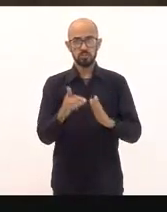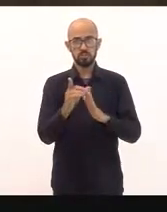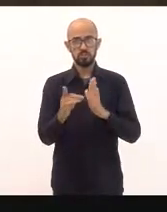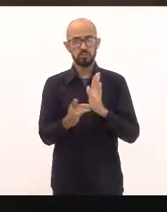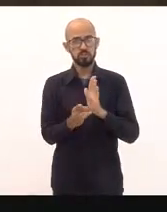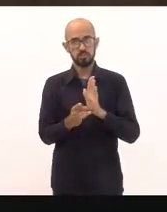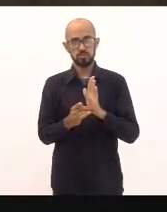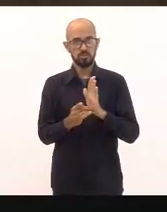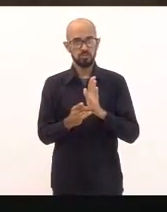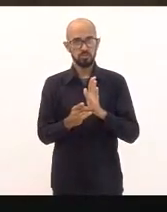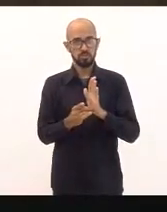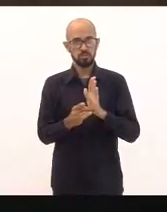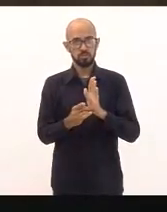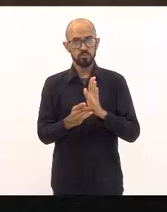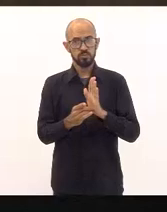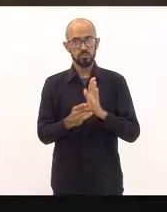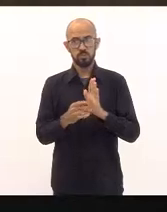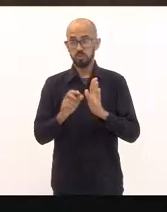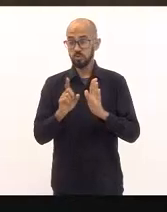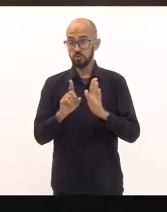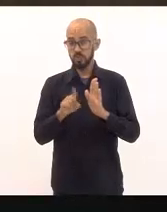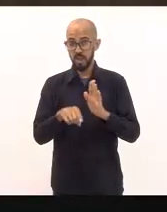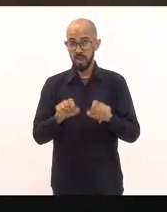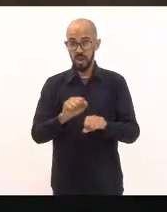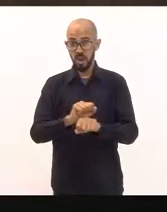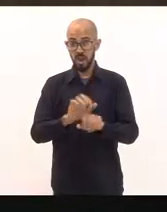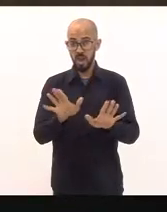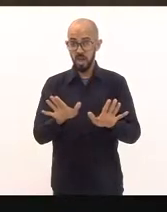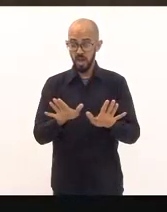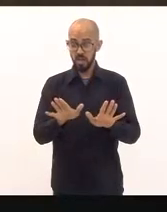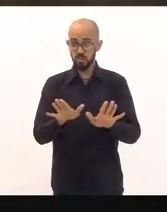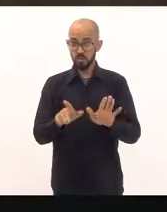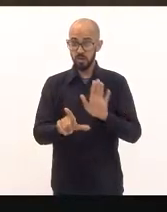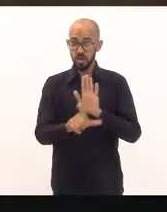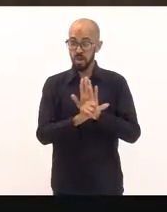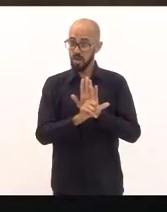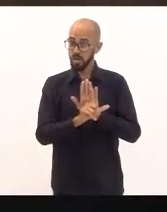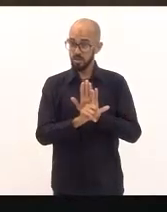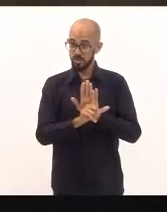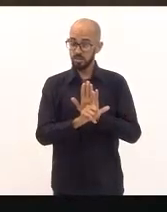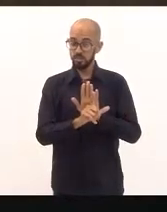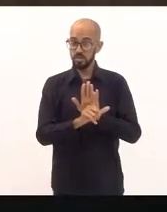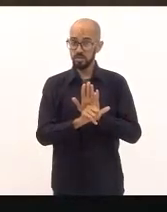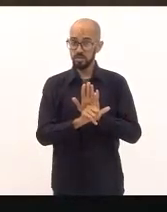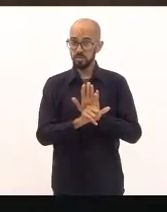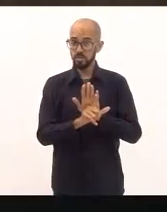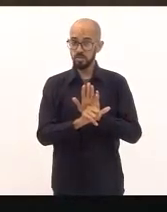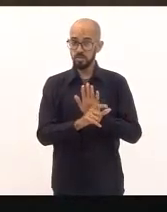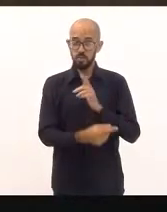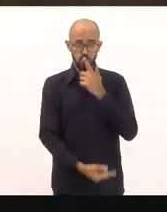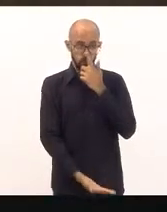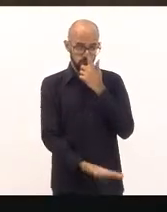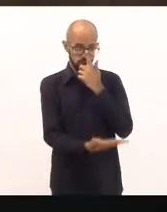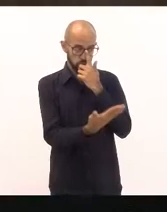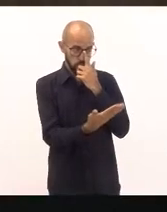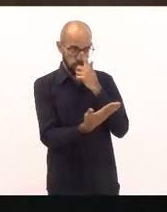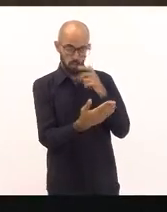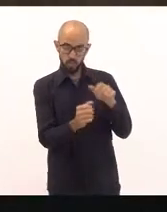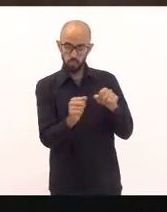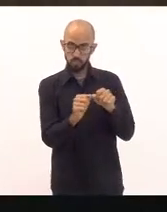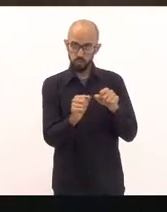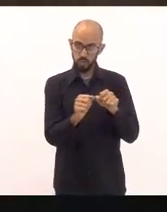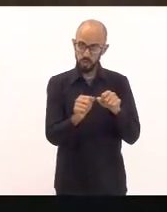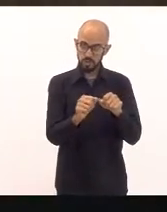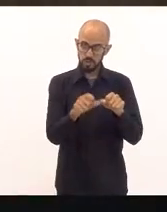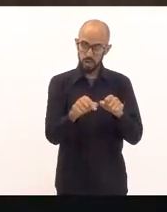decreto. Isso está expressamente impedido. Portanto, o que Vossa Excelência fez foi